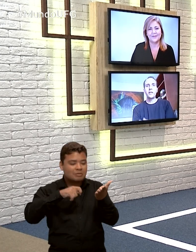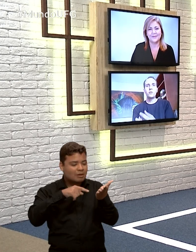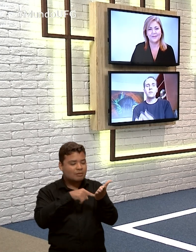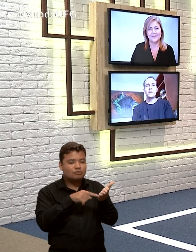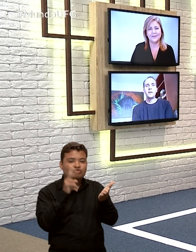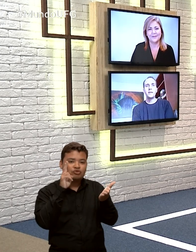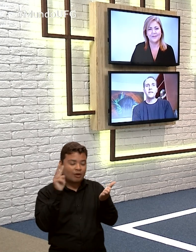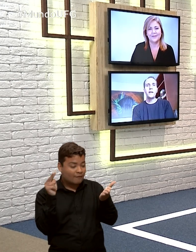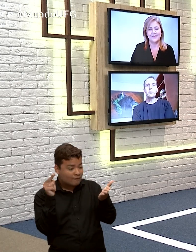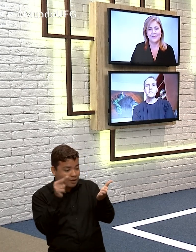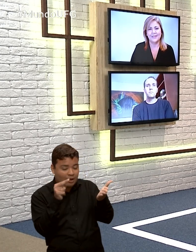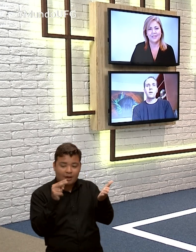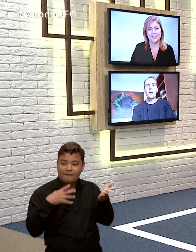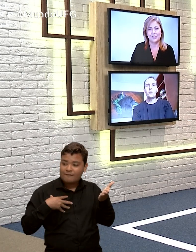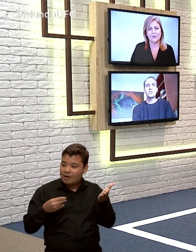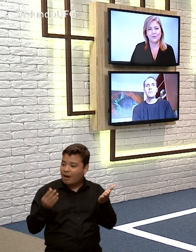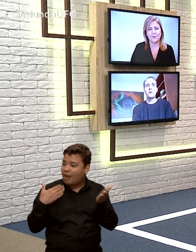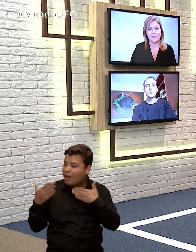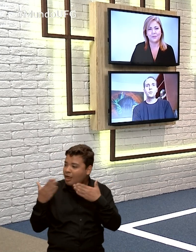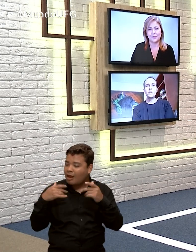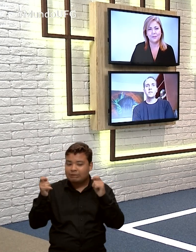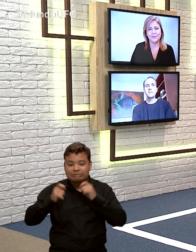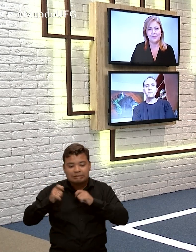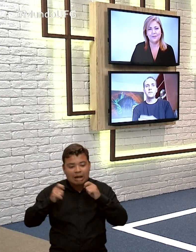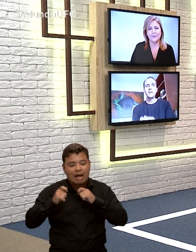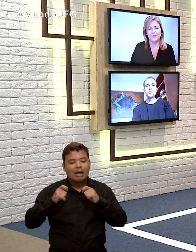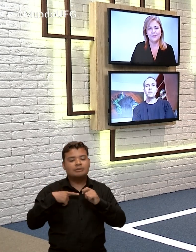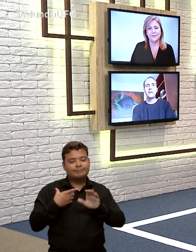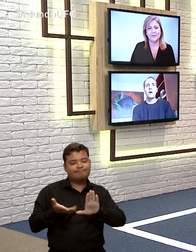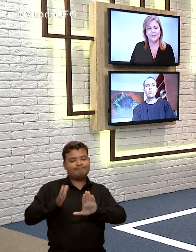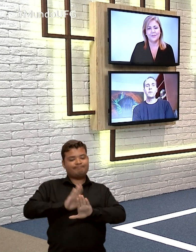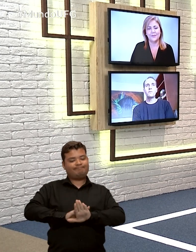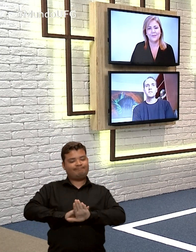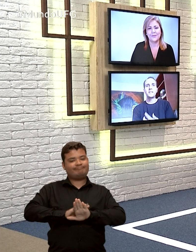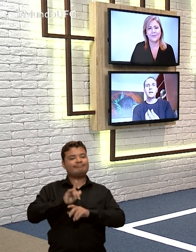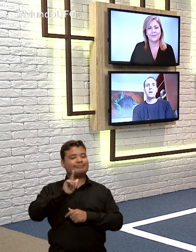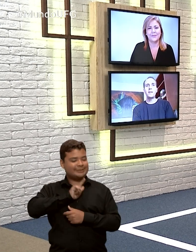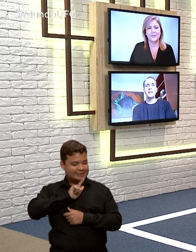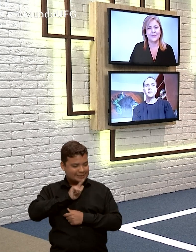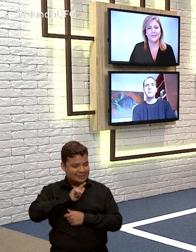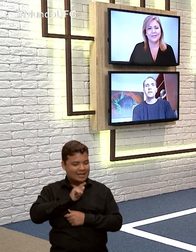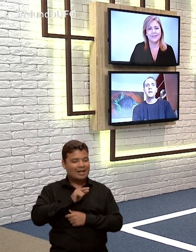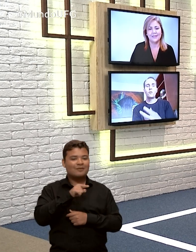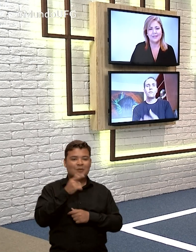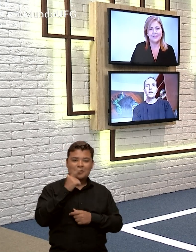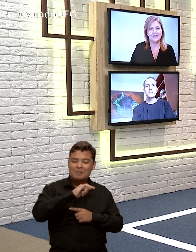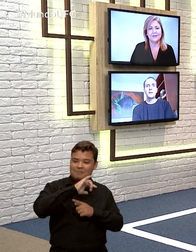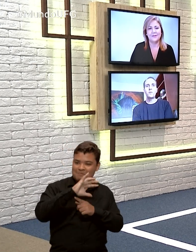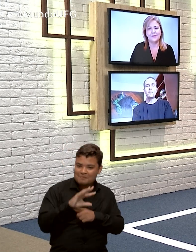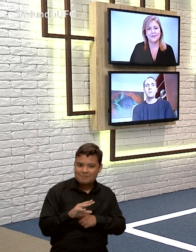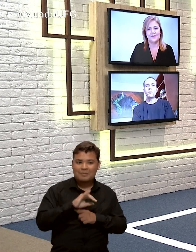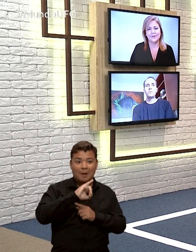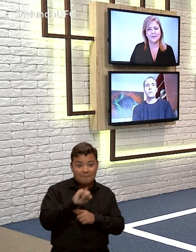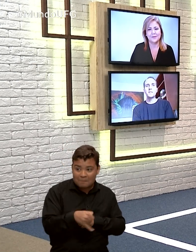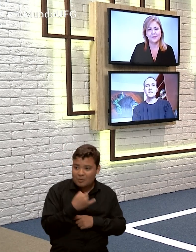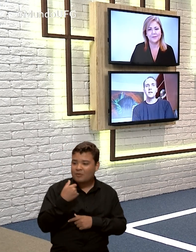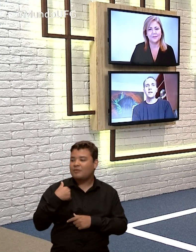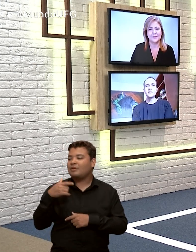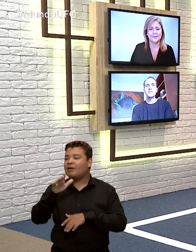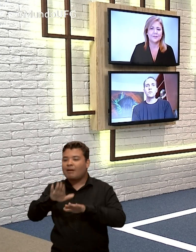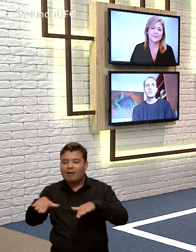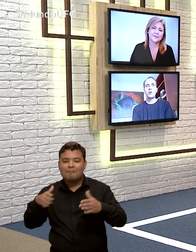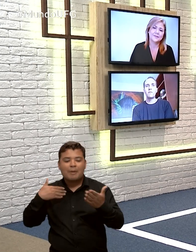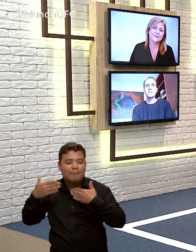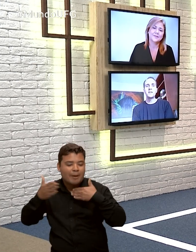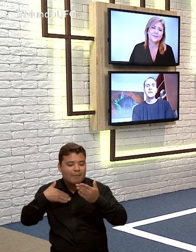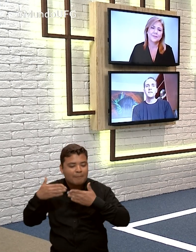filho, tem uma ideia principal, os irmãos Grimm sempre deixam ali algo para você trabalhar também, conversar com as